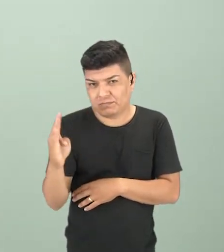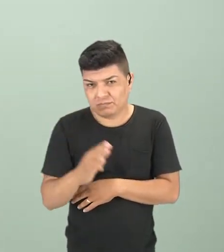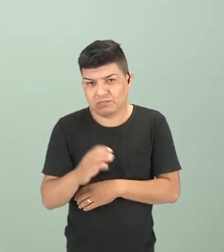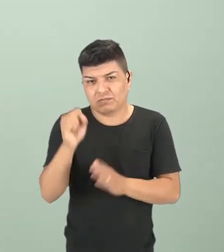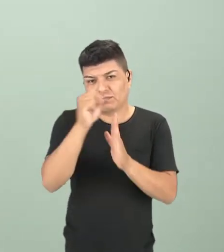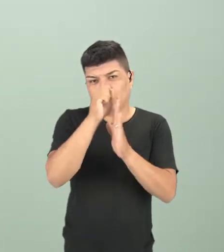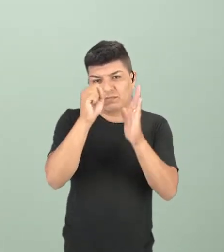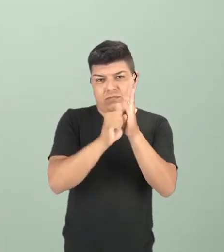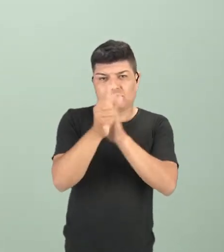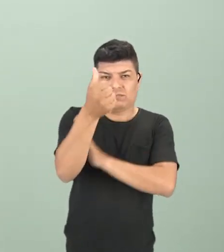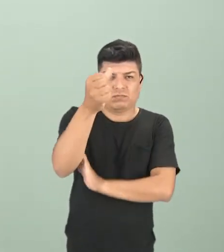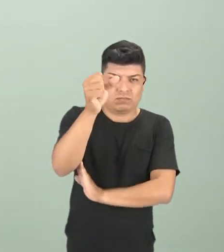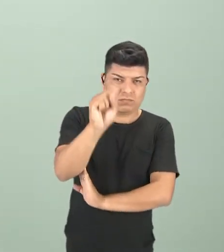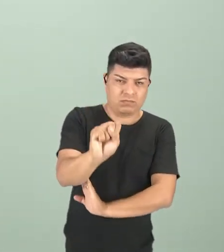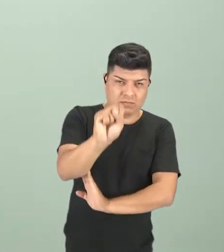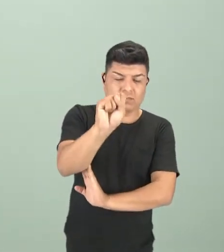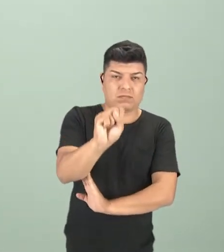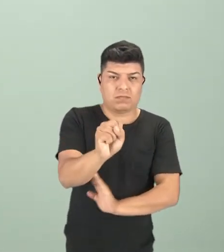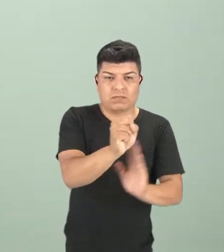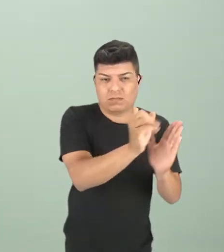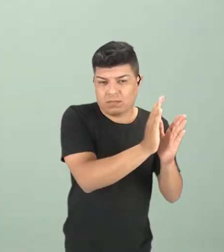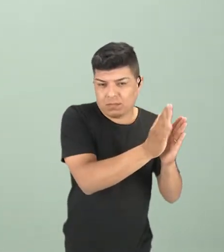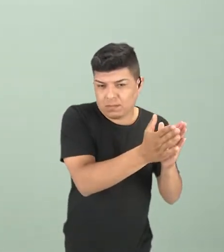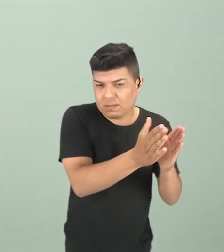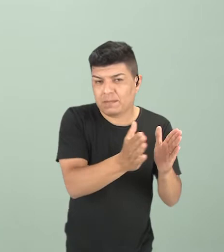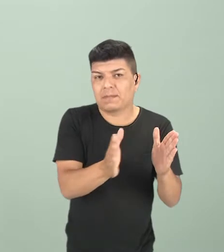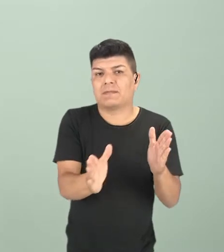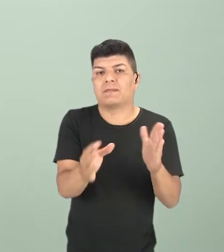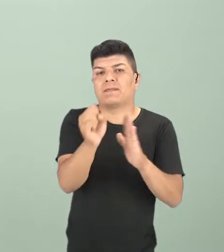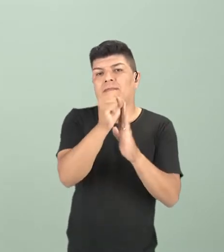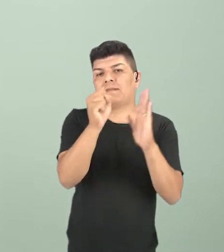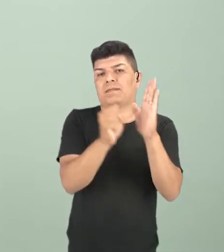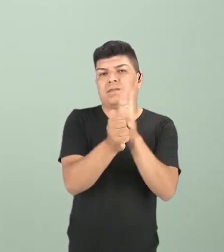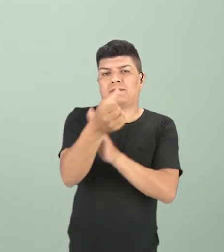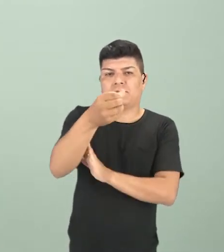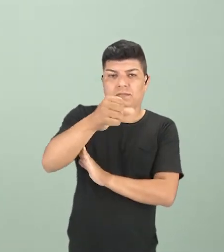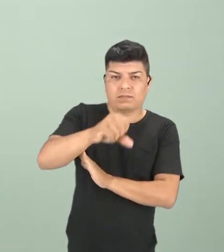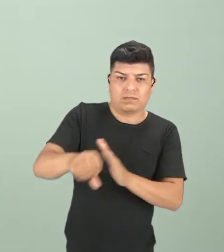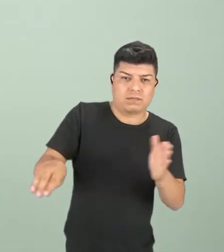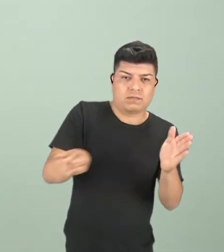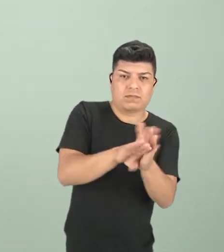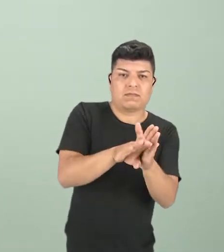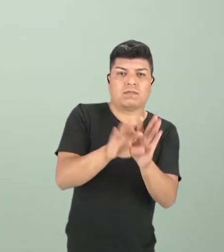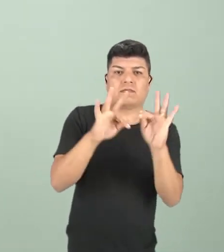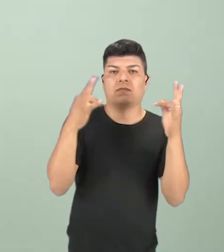século XVIII. Isso vai perpassar também ao século XIX. A partir da chegada da família